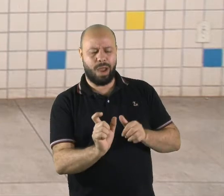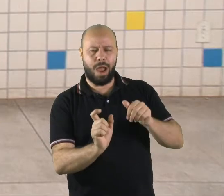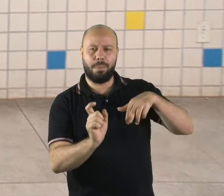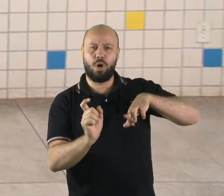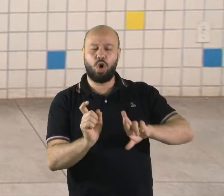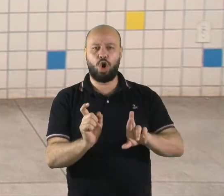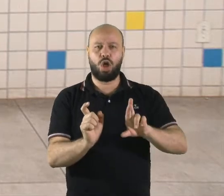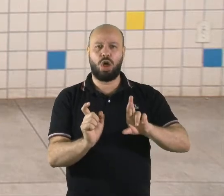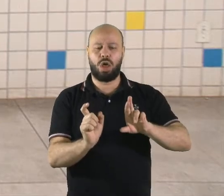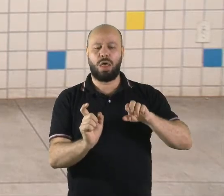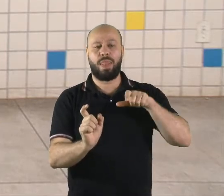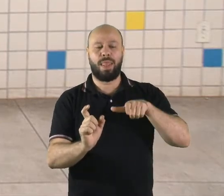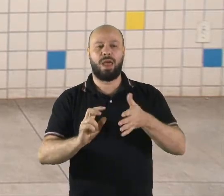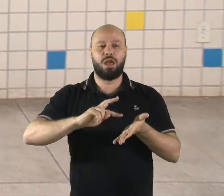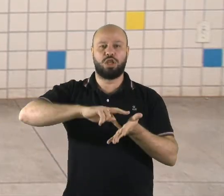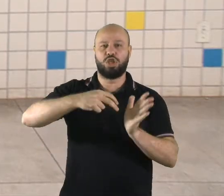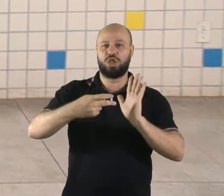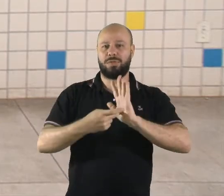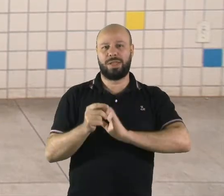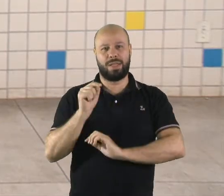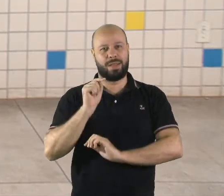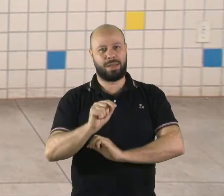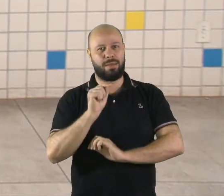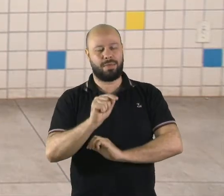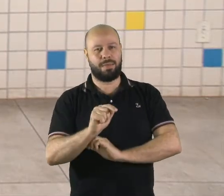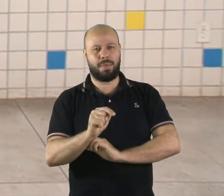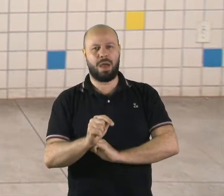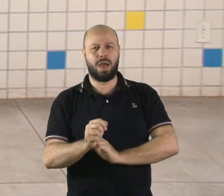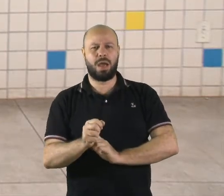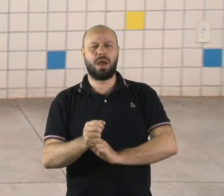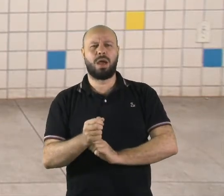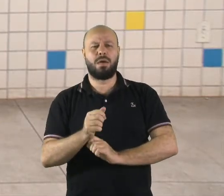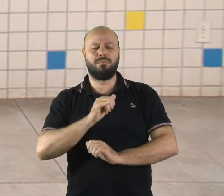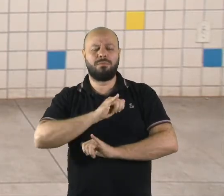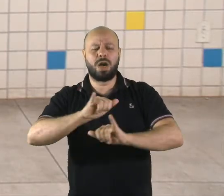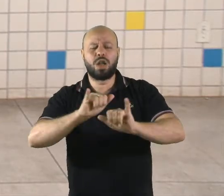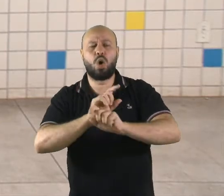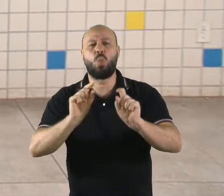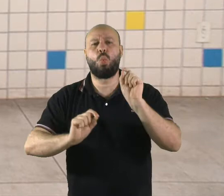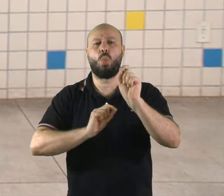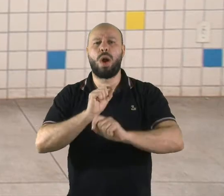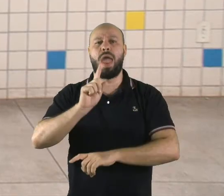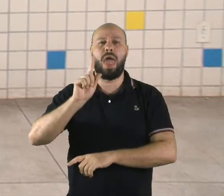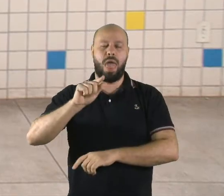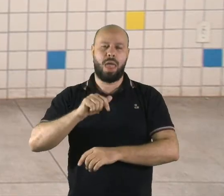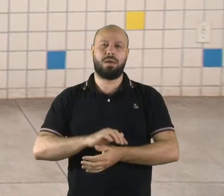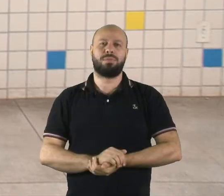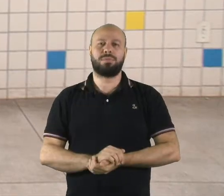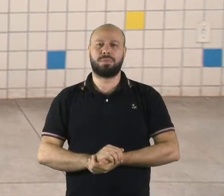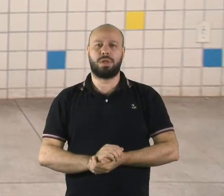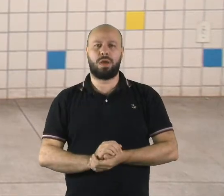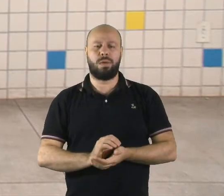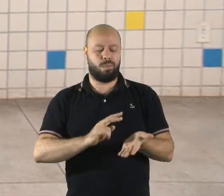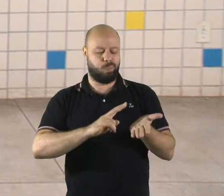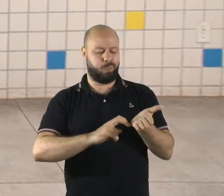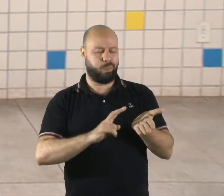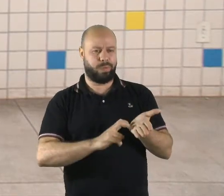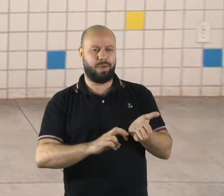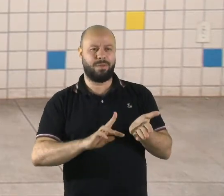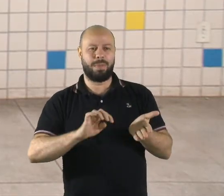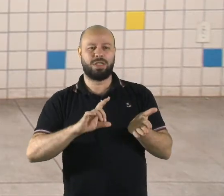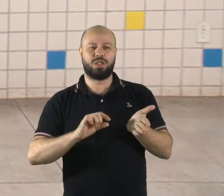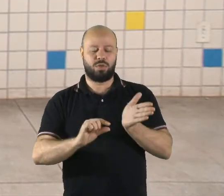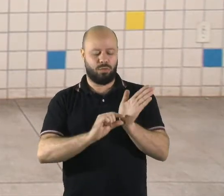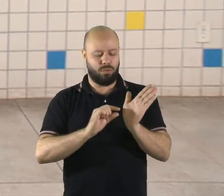significado. Então, vai informar o que é o amor. Sobre o verbete de dicionário, nós vamos estudar somente na